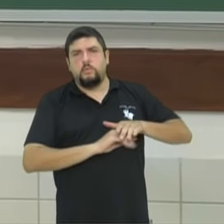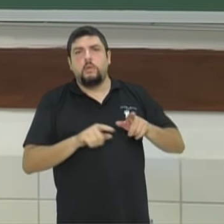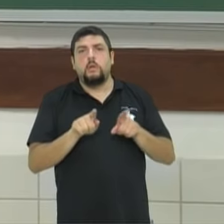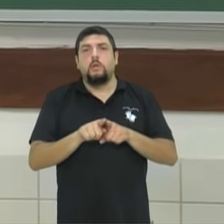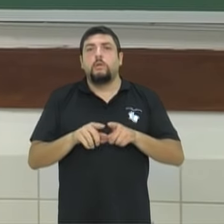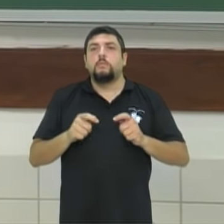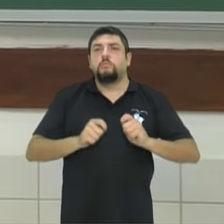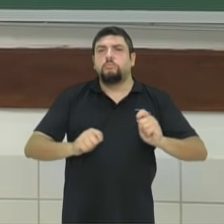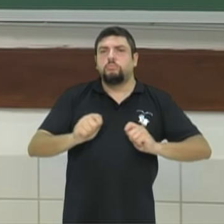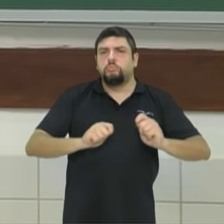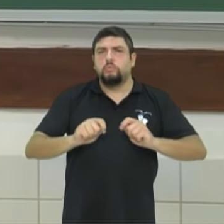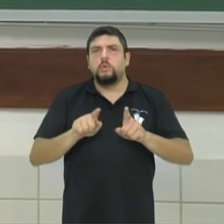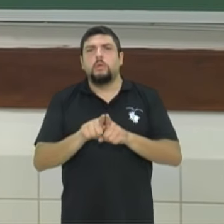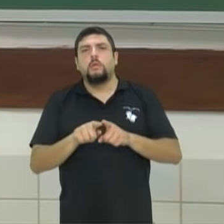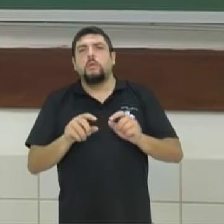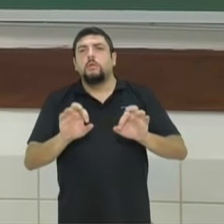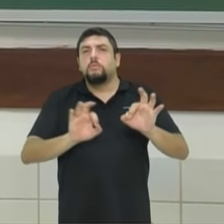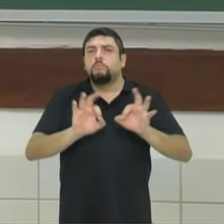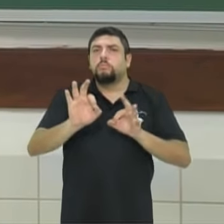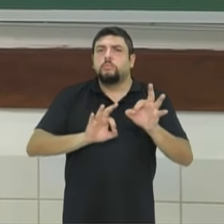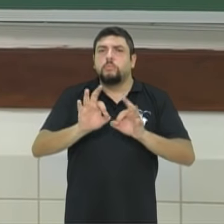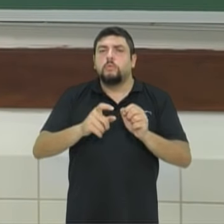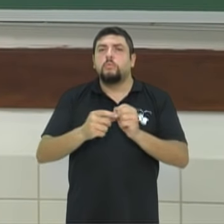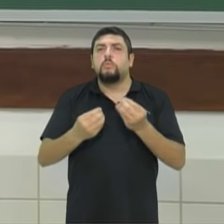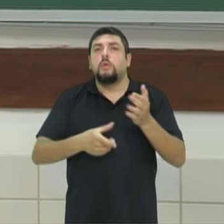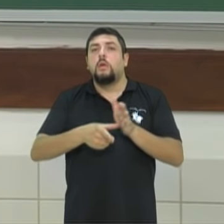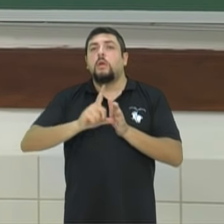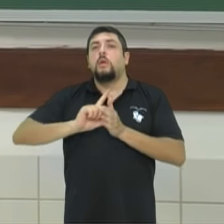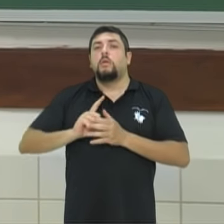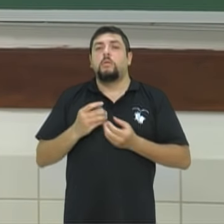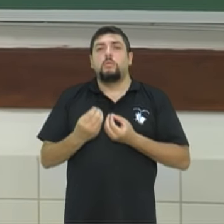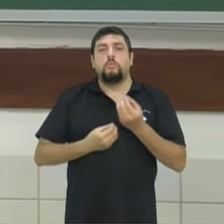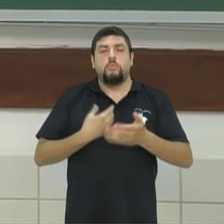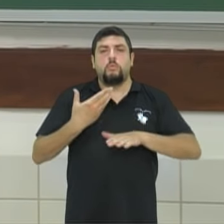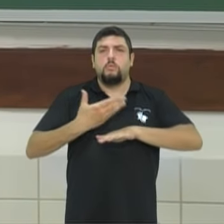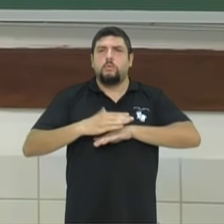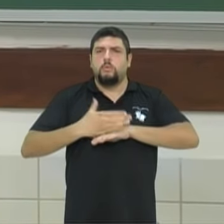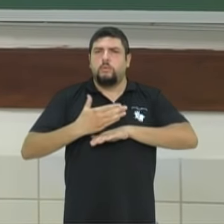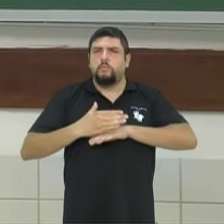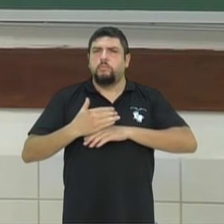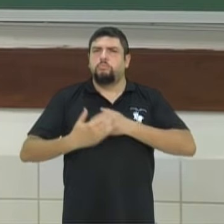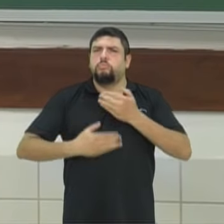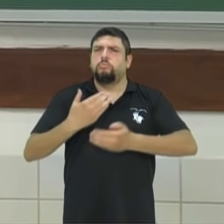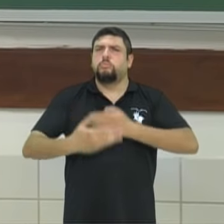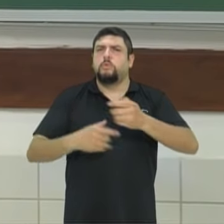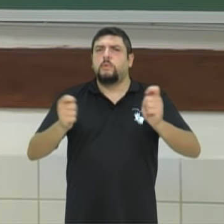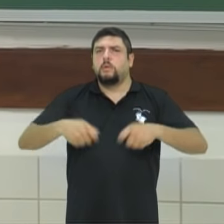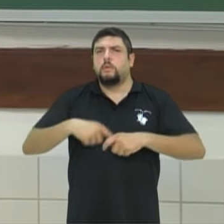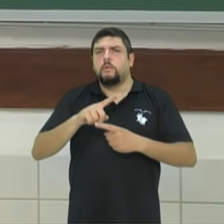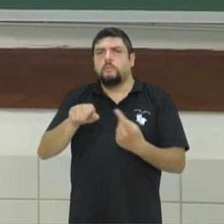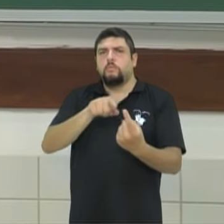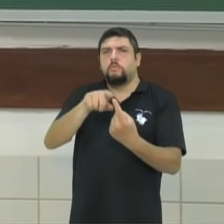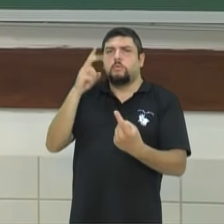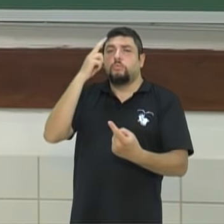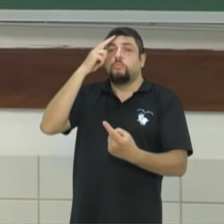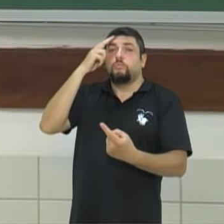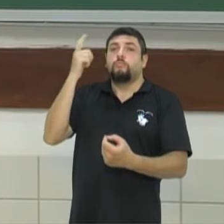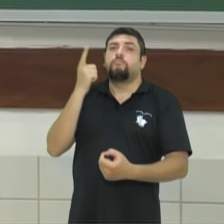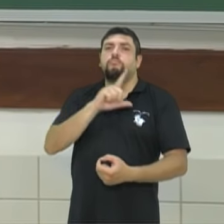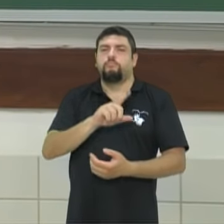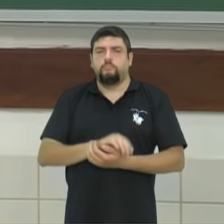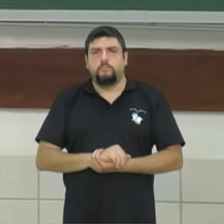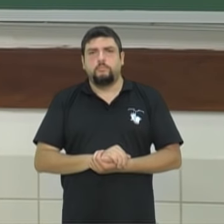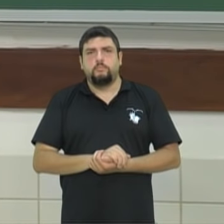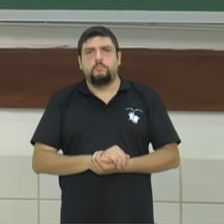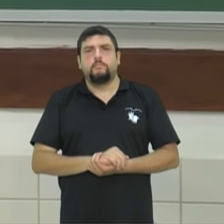poupança, um planejamento, planejar, para aí sim a gente conseguir realizar os nossos sonhos, né? Atingir os nossos objetivos. Então tem que